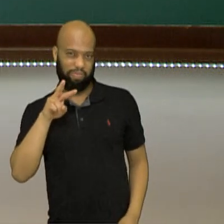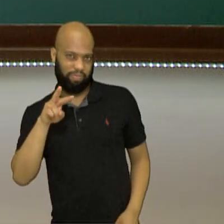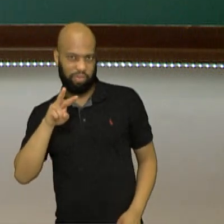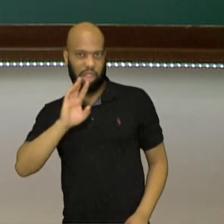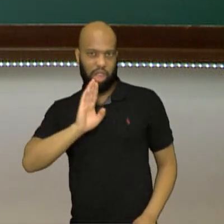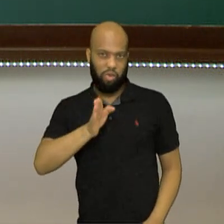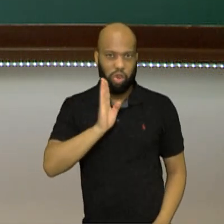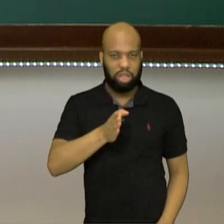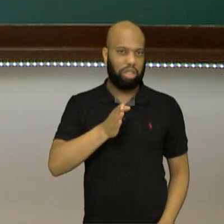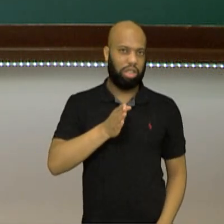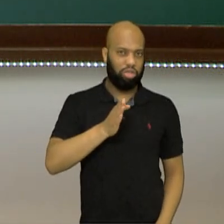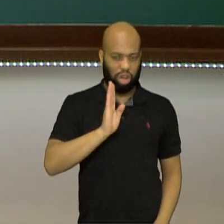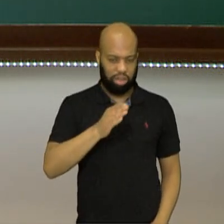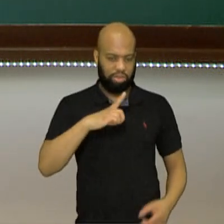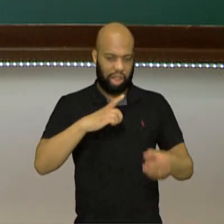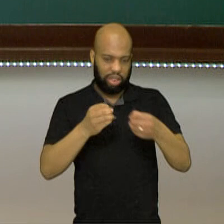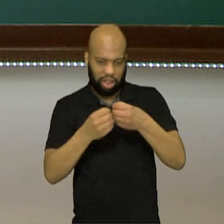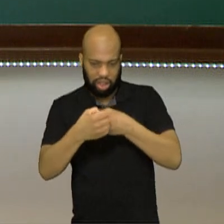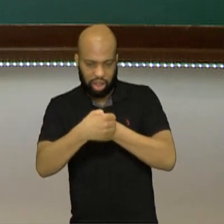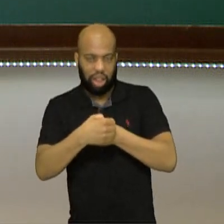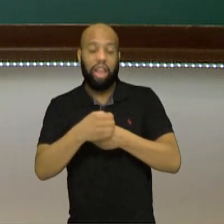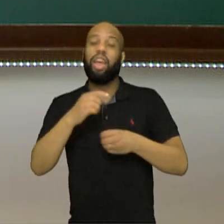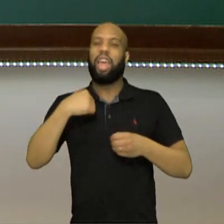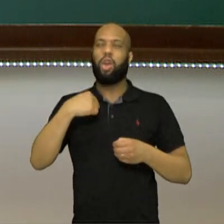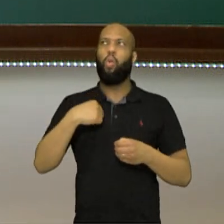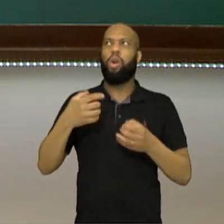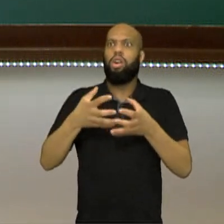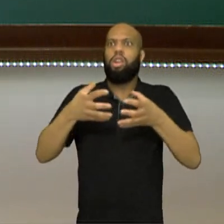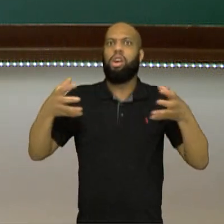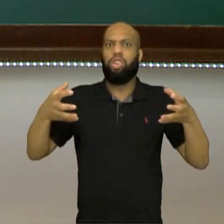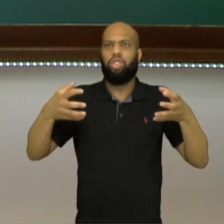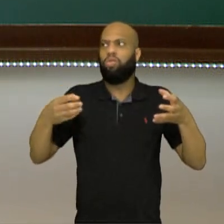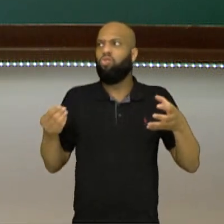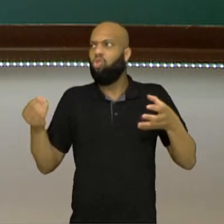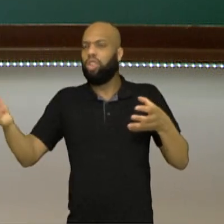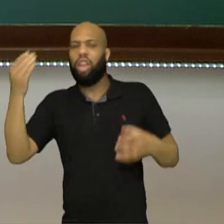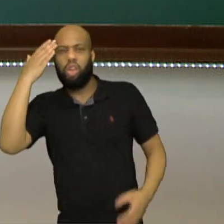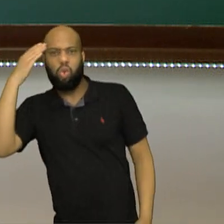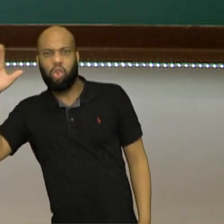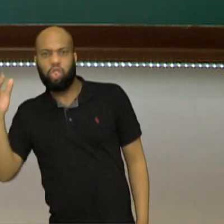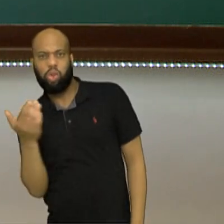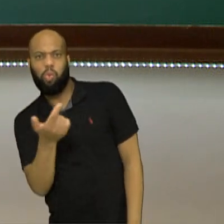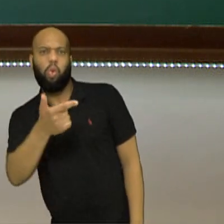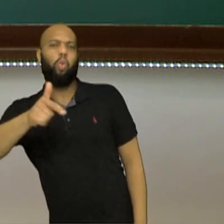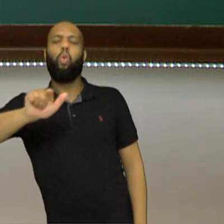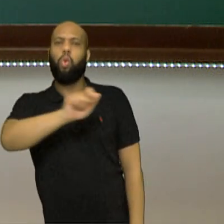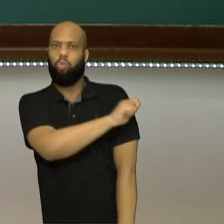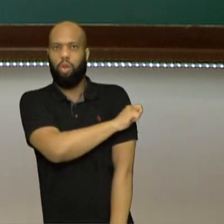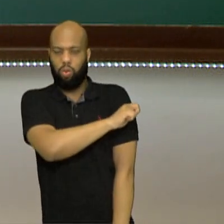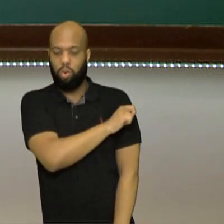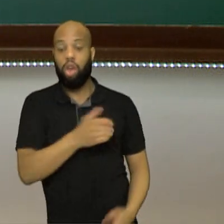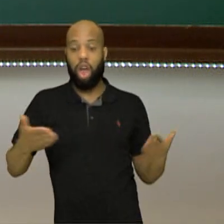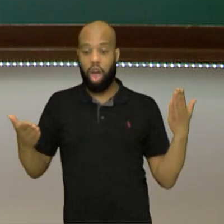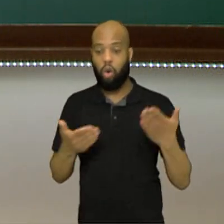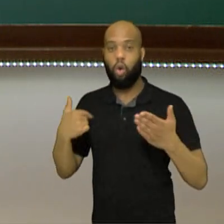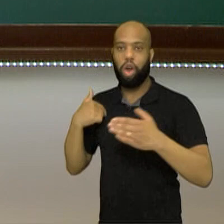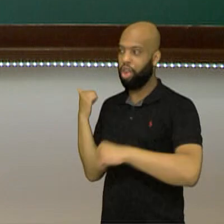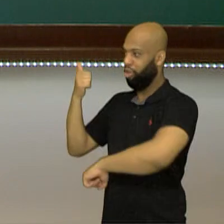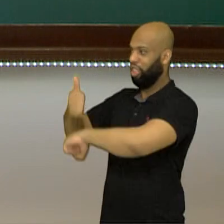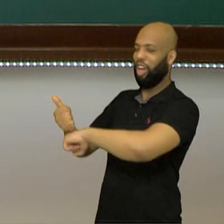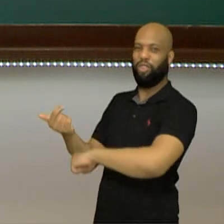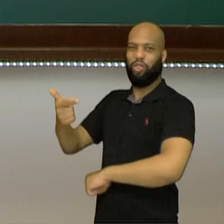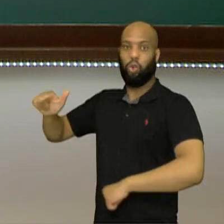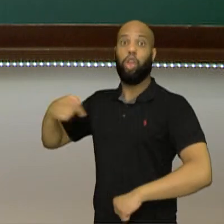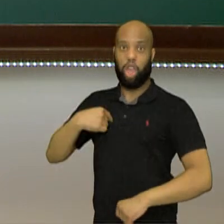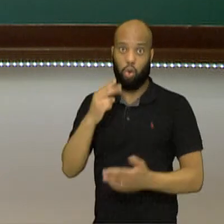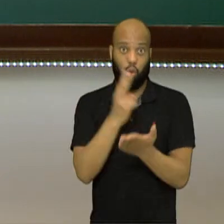administre, né? Para que eu cuide. Então, eu vou dar Curitiba para um outro aluno. Ou seja, eu vou ser o sucerano. Agora, mesmo continuando